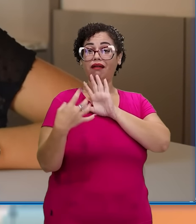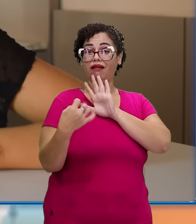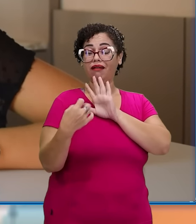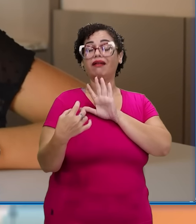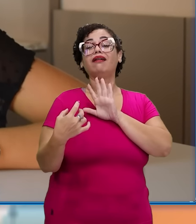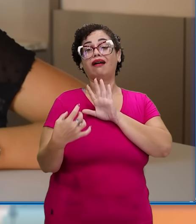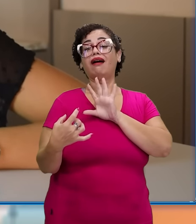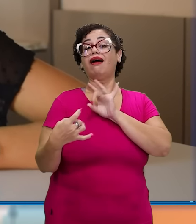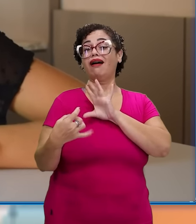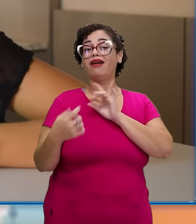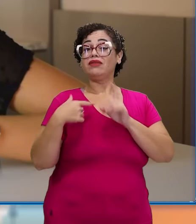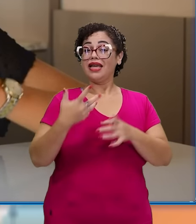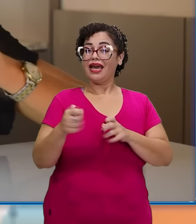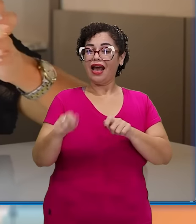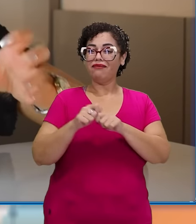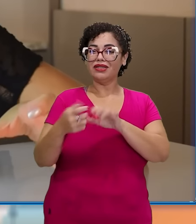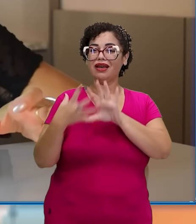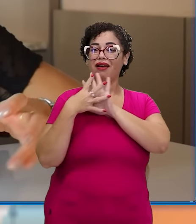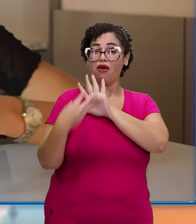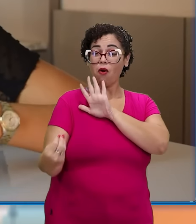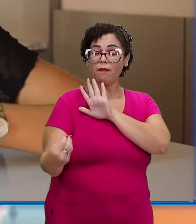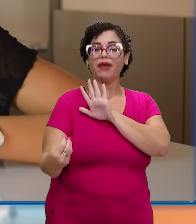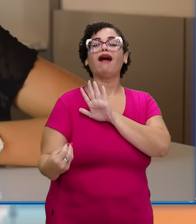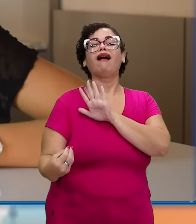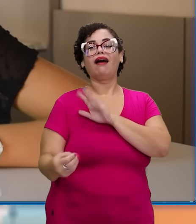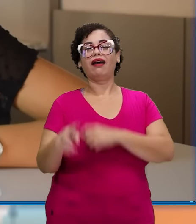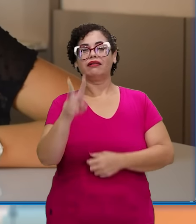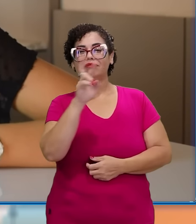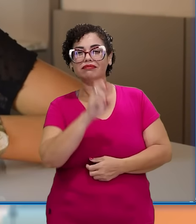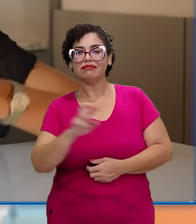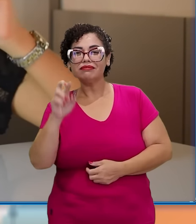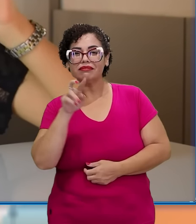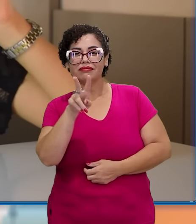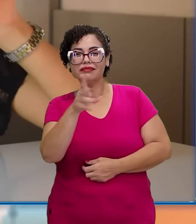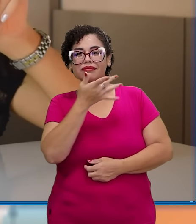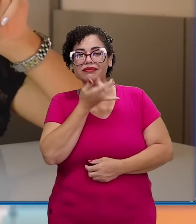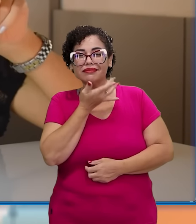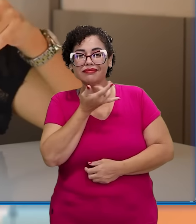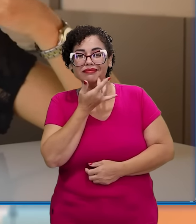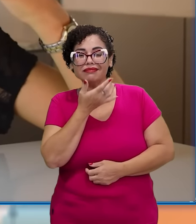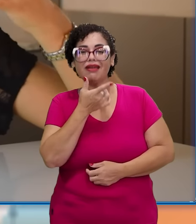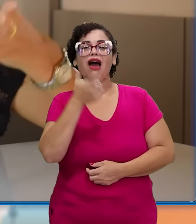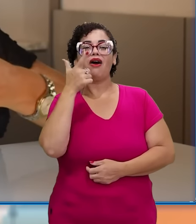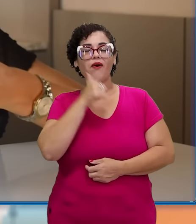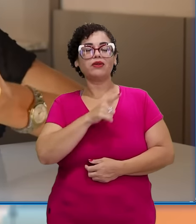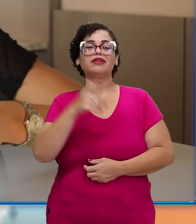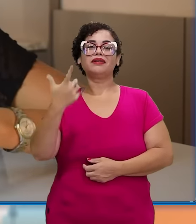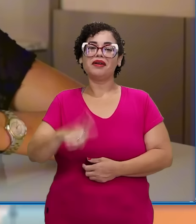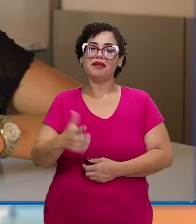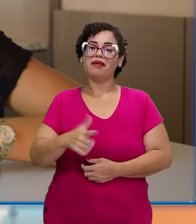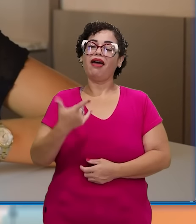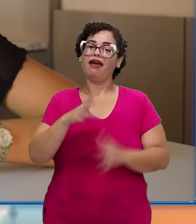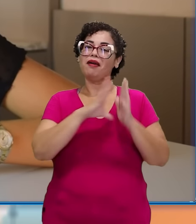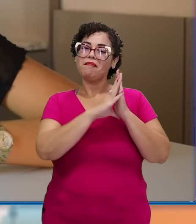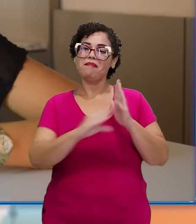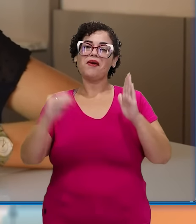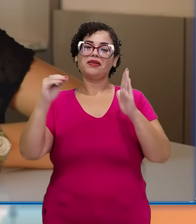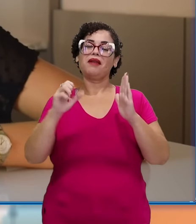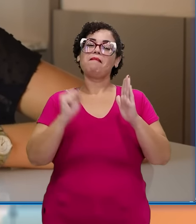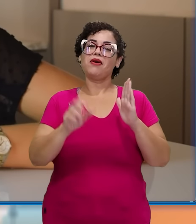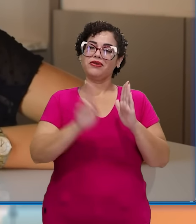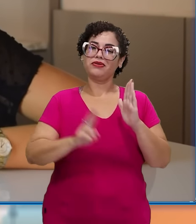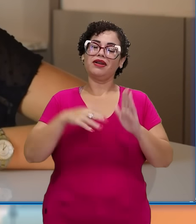os comportamentos sociais que são desejados para que a pessoa contea possa observar aprender e reproduzir